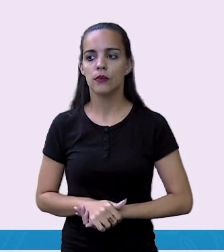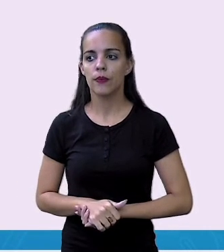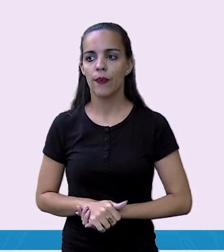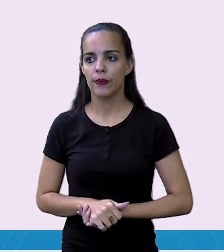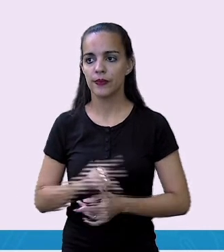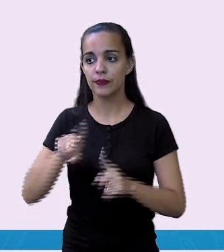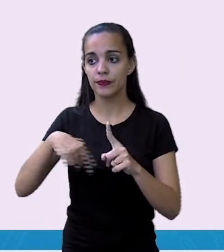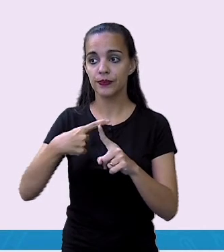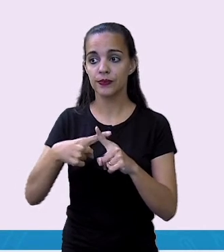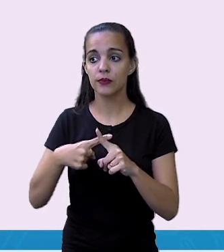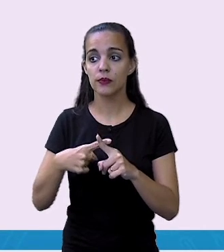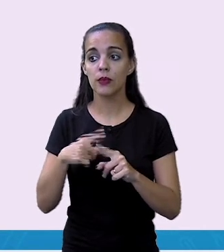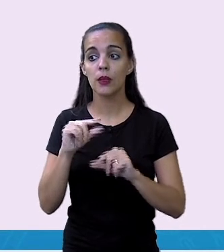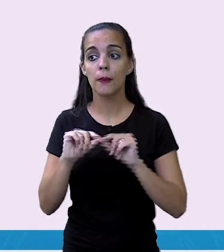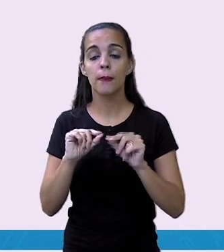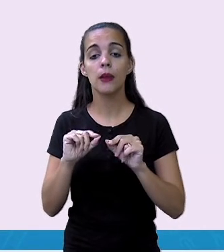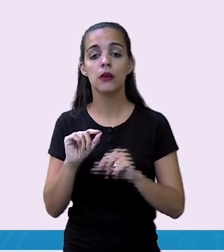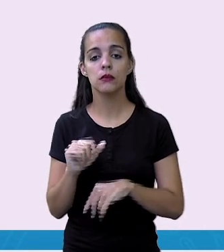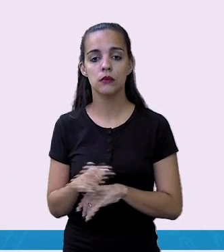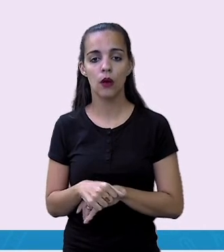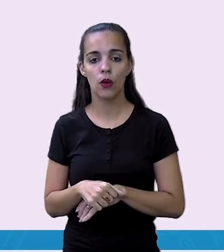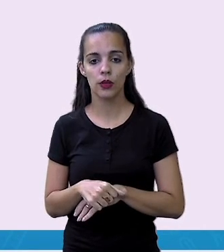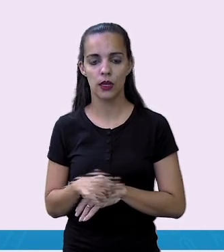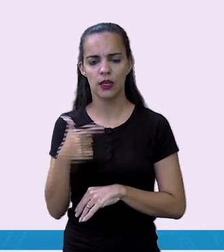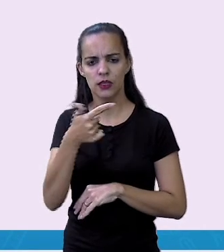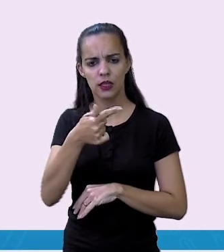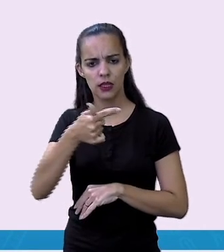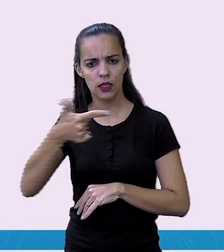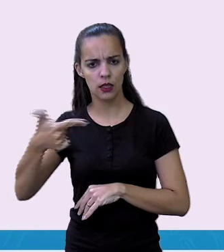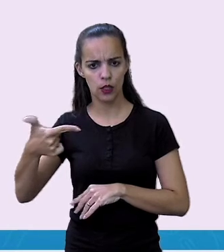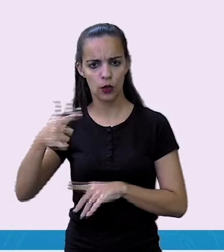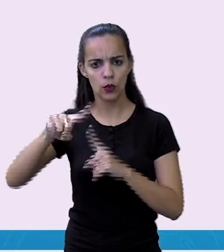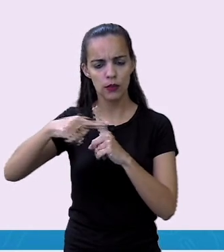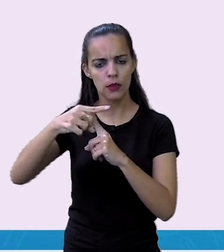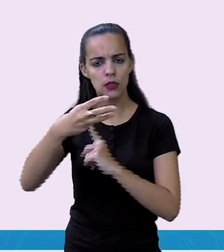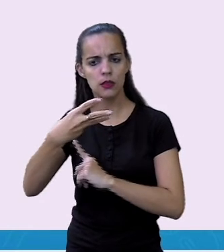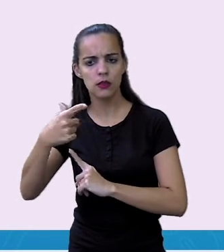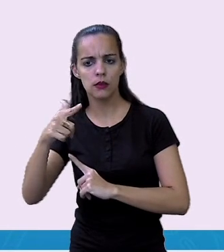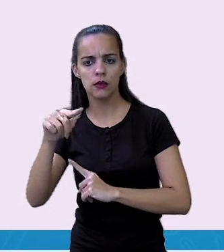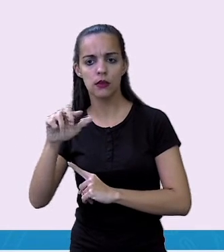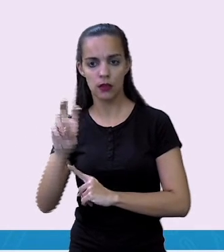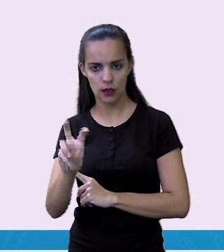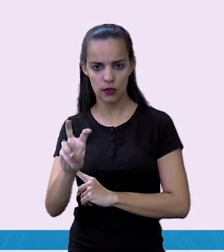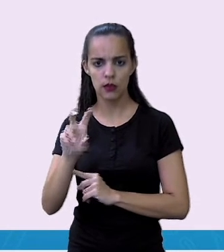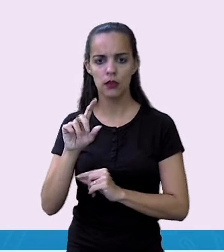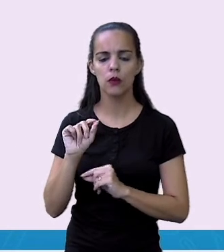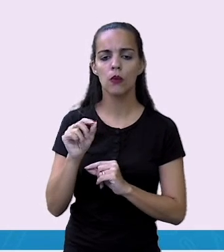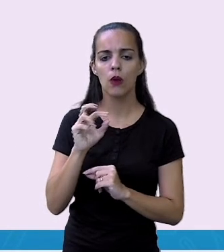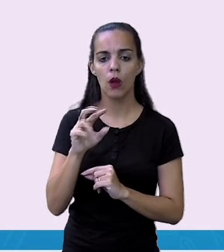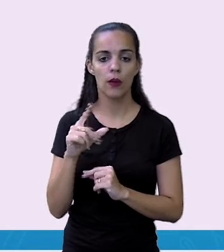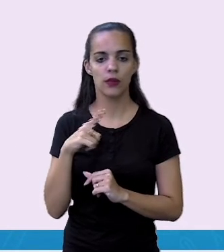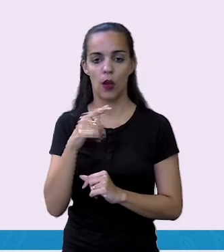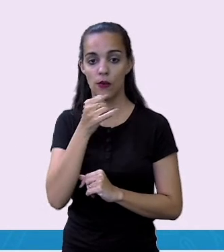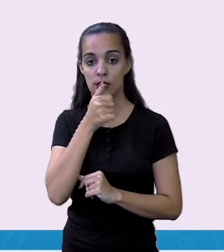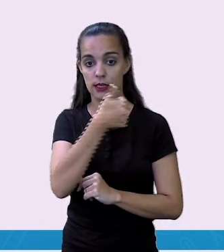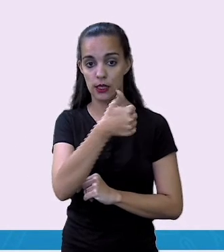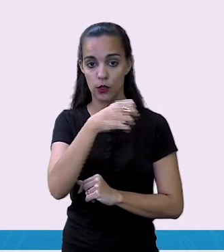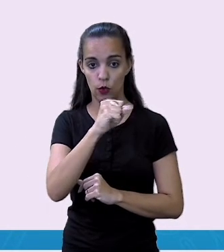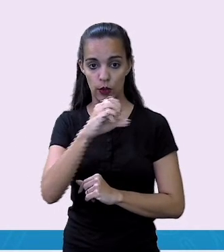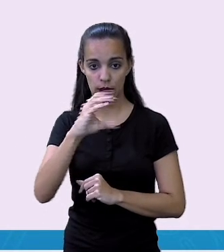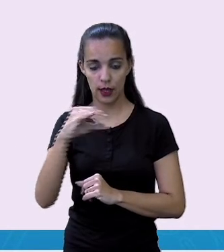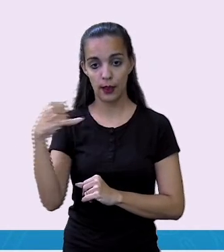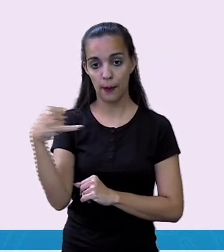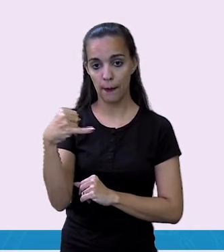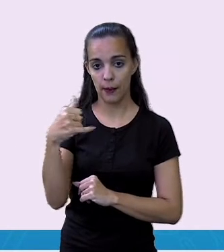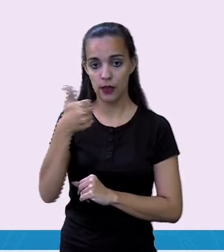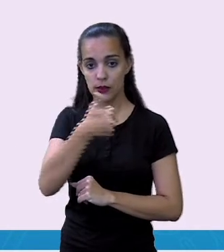72 mais 35, vai dar 107. Então, passando para cá, menos